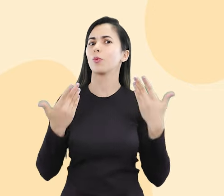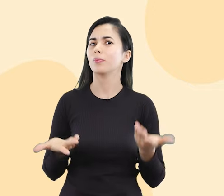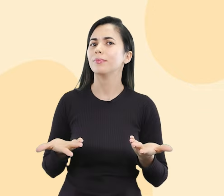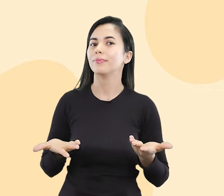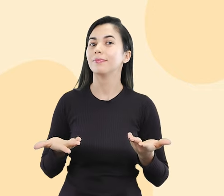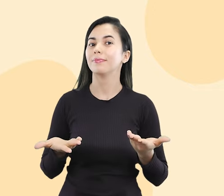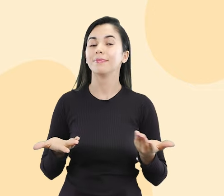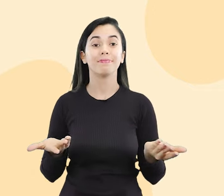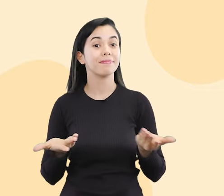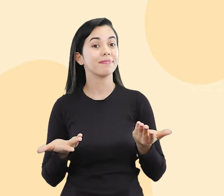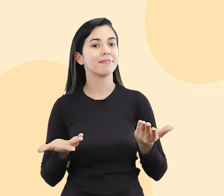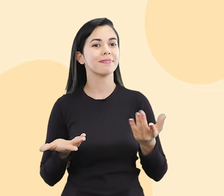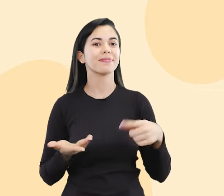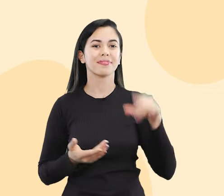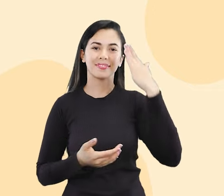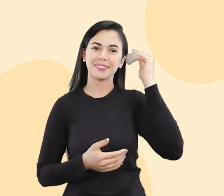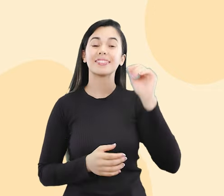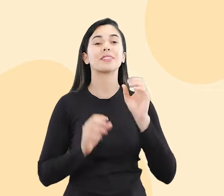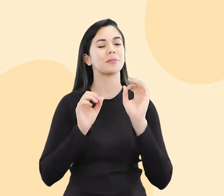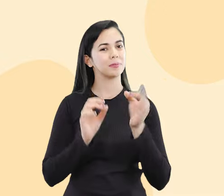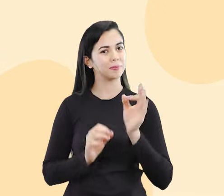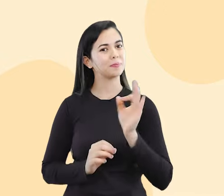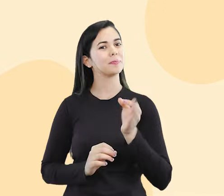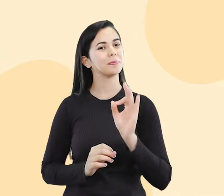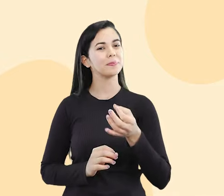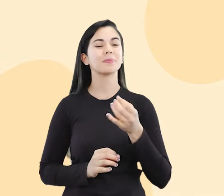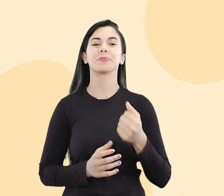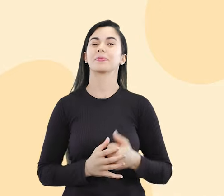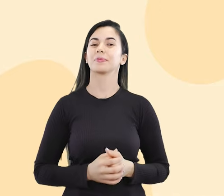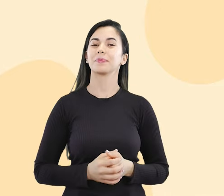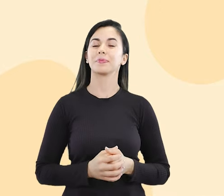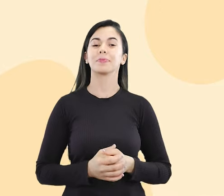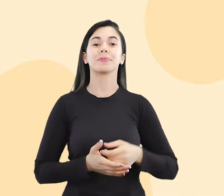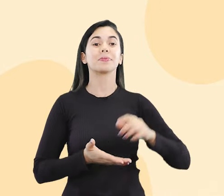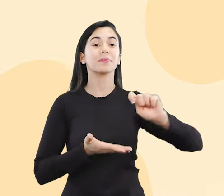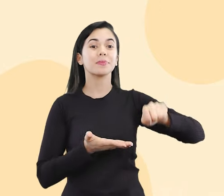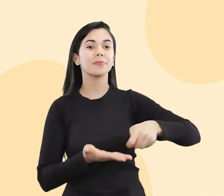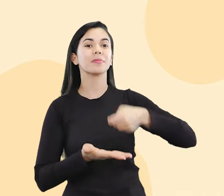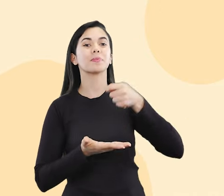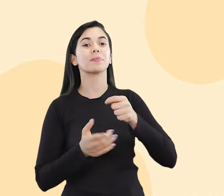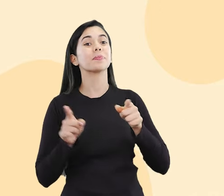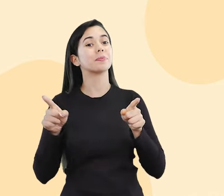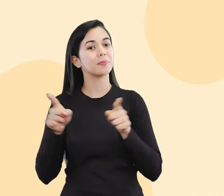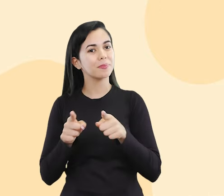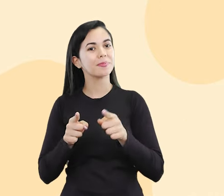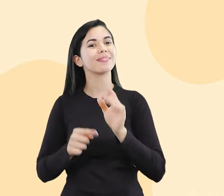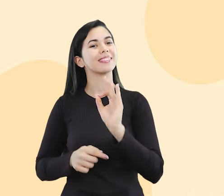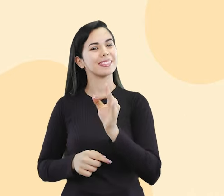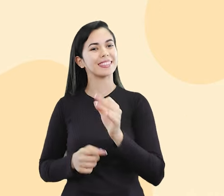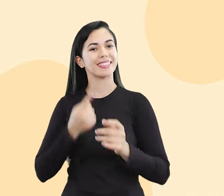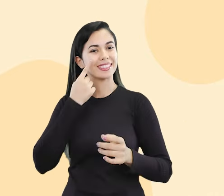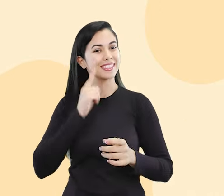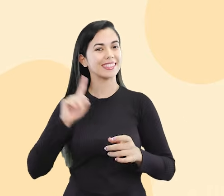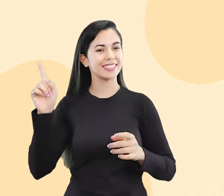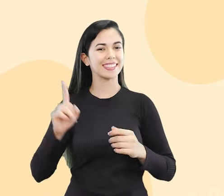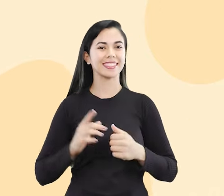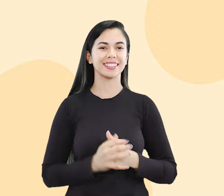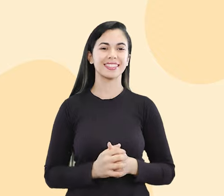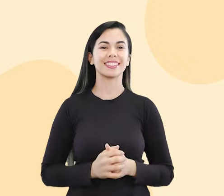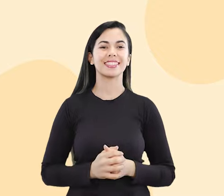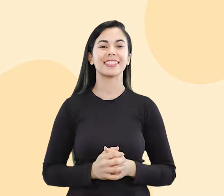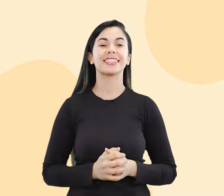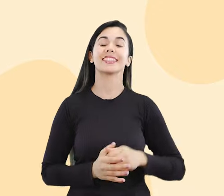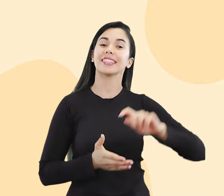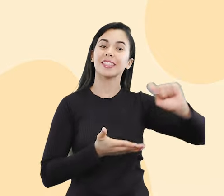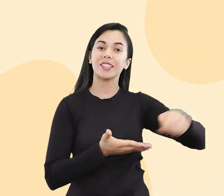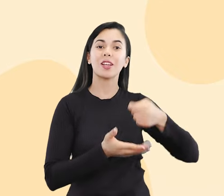é? Muito bem, acertou. Essa aqui é a colher pequena e essa é